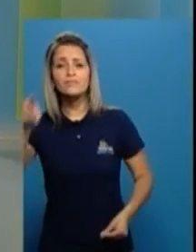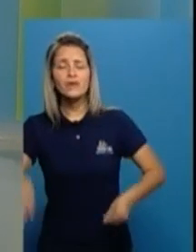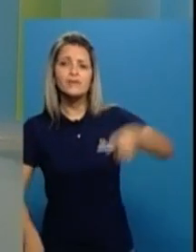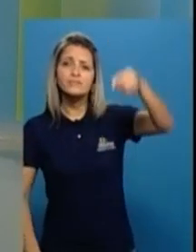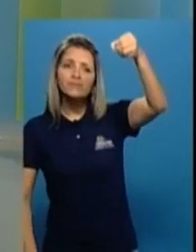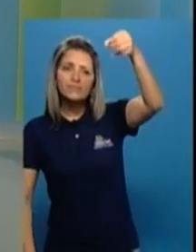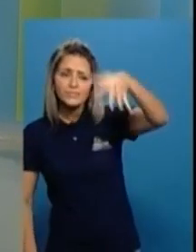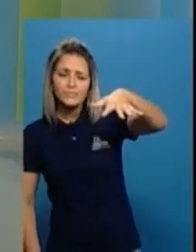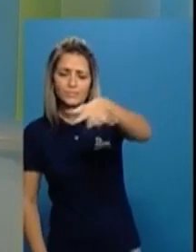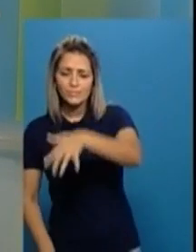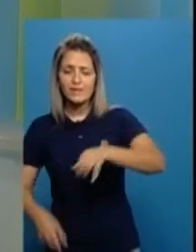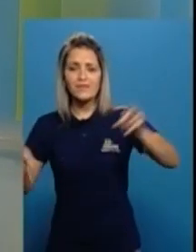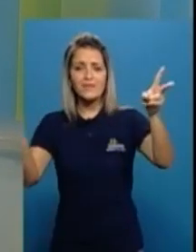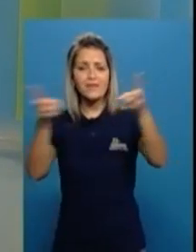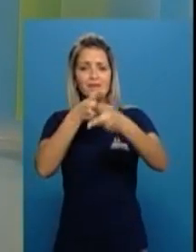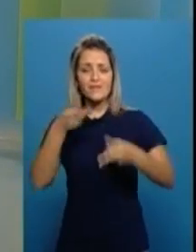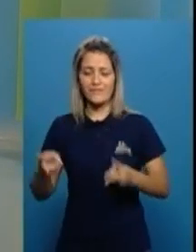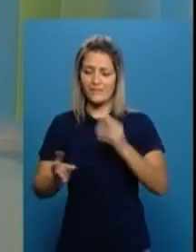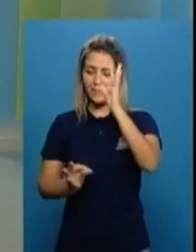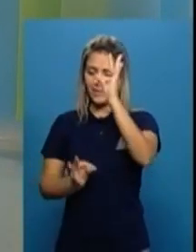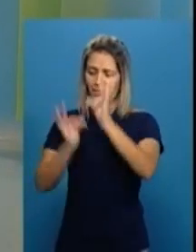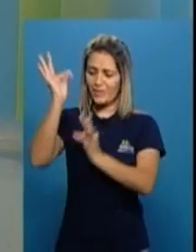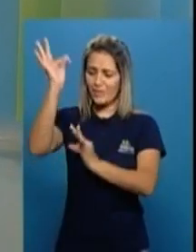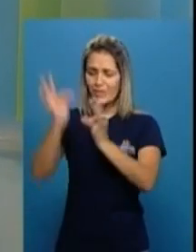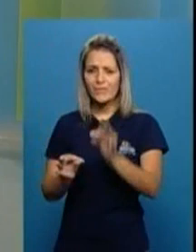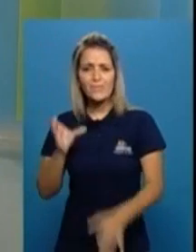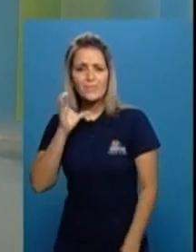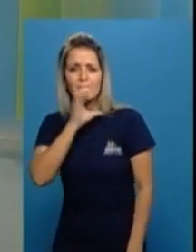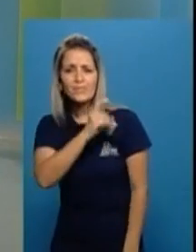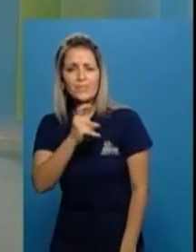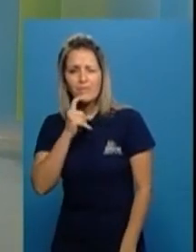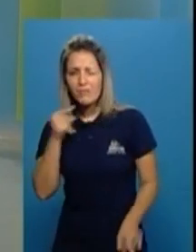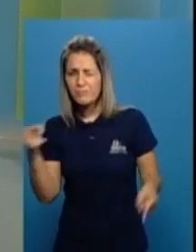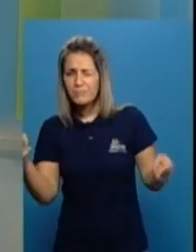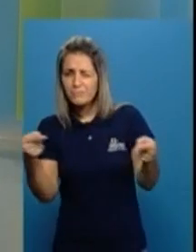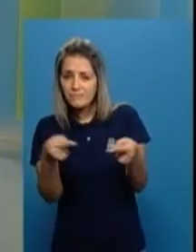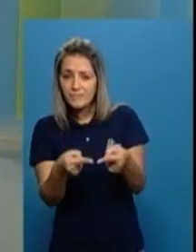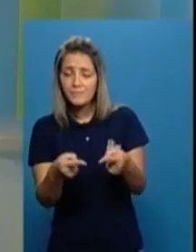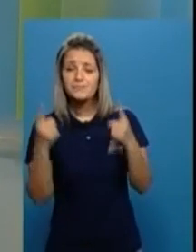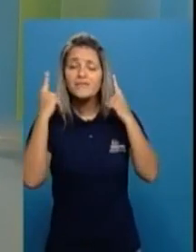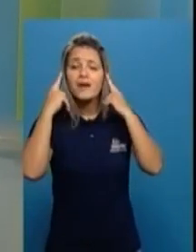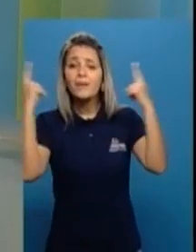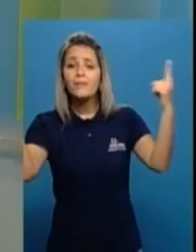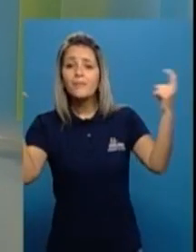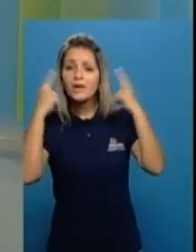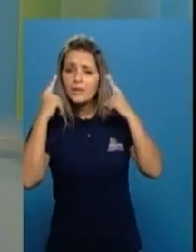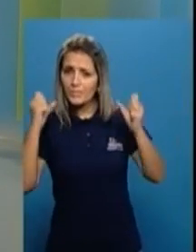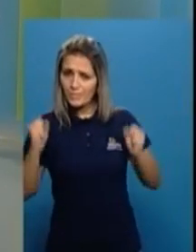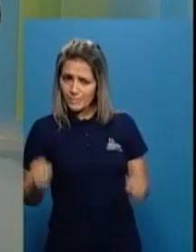lá, ventilação, temperatura, são satisfatórias? E o ruído, ele pode ser